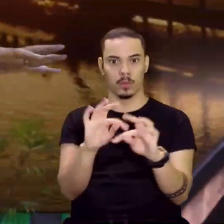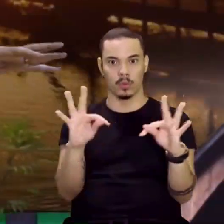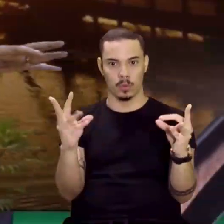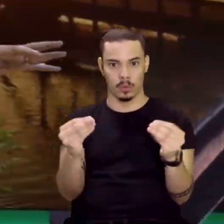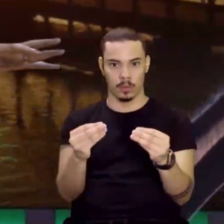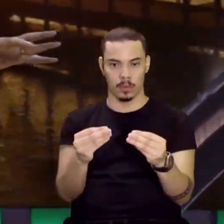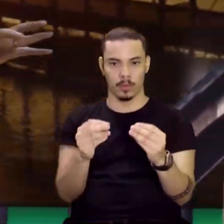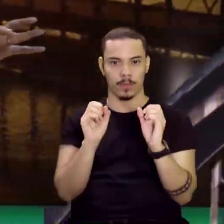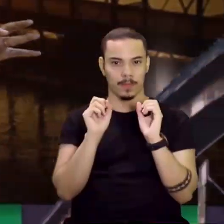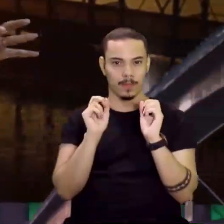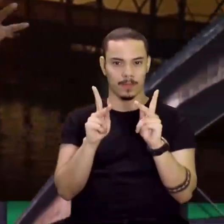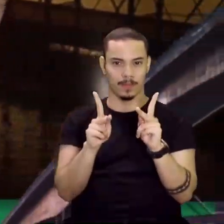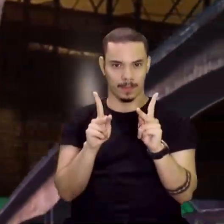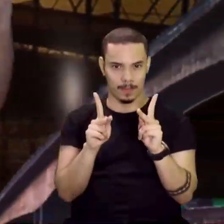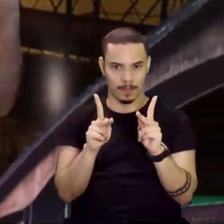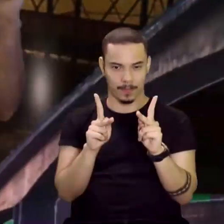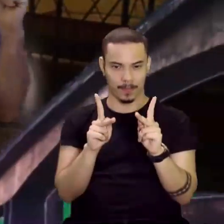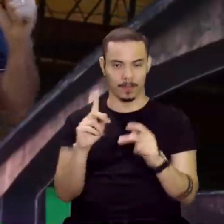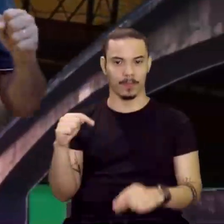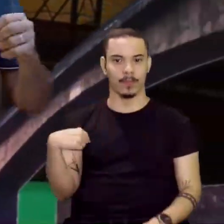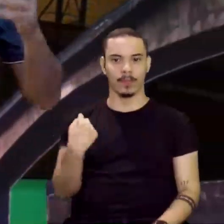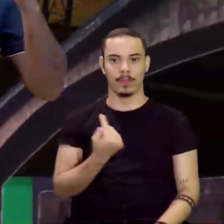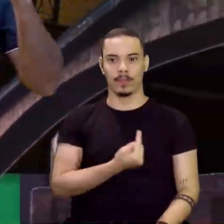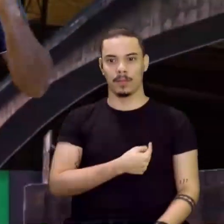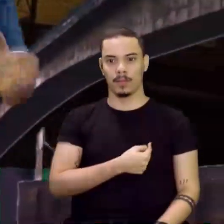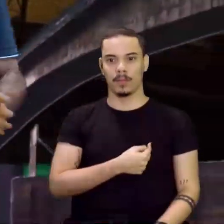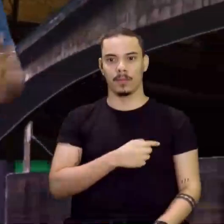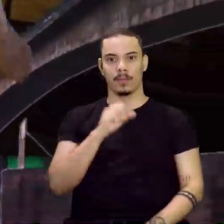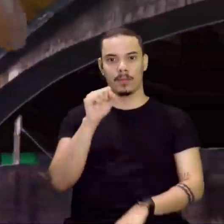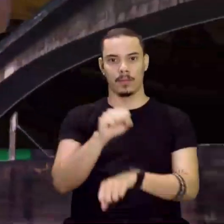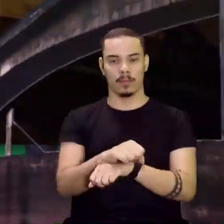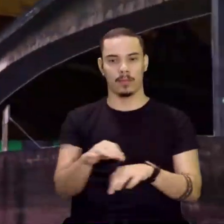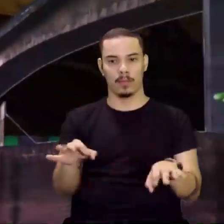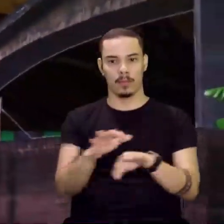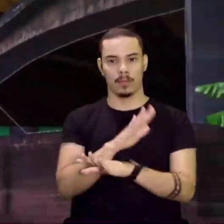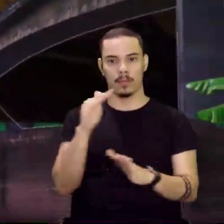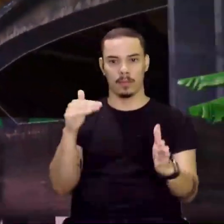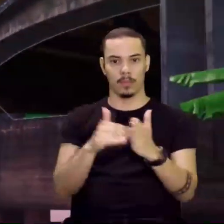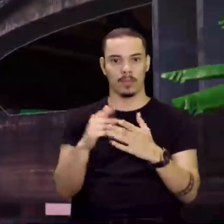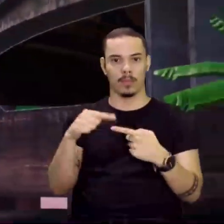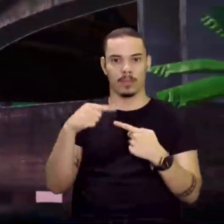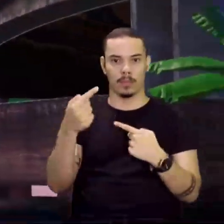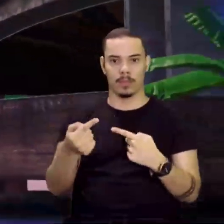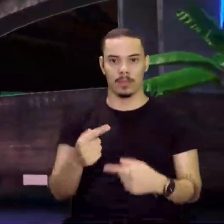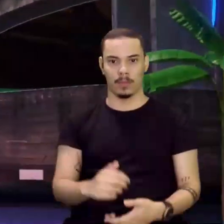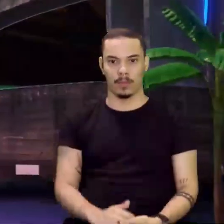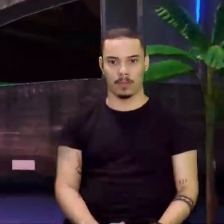isso. Beleza? Nós estamos parando por aqui, até o próximo encontro.